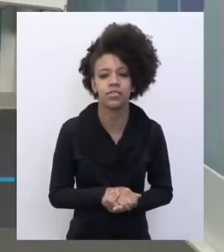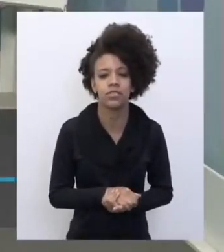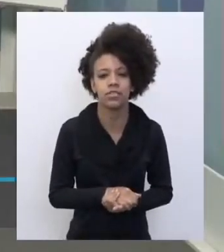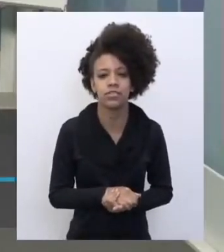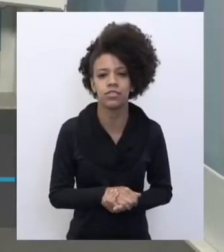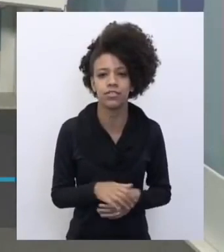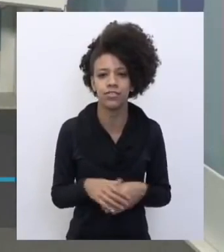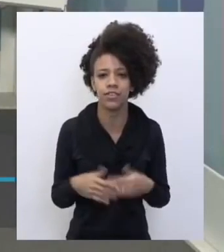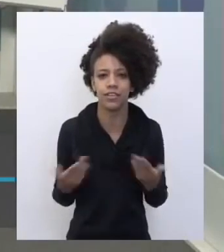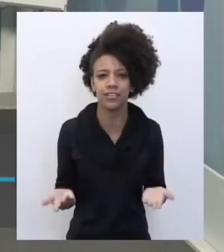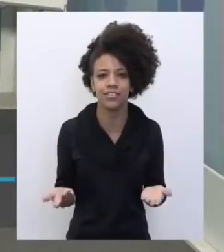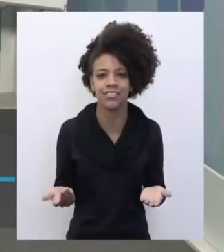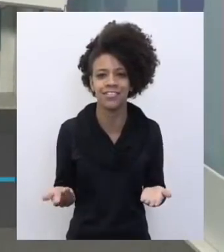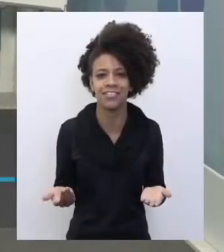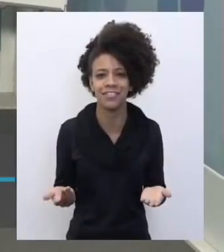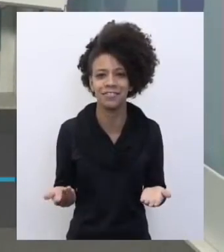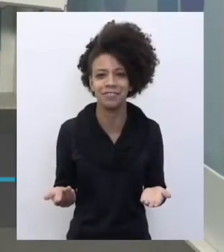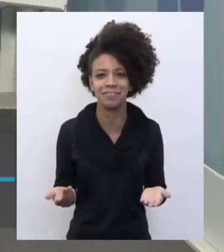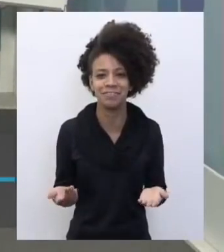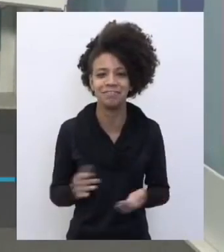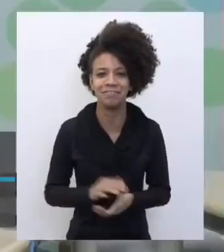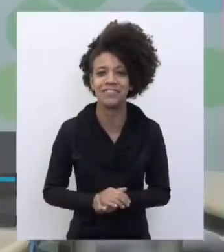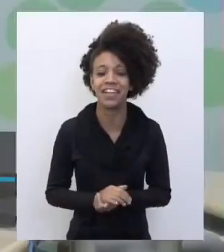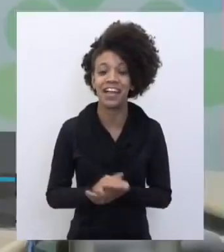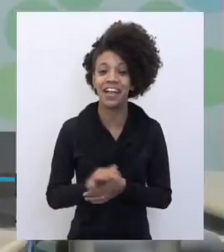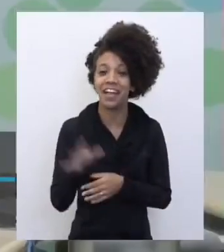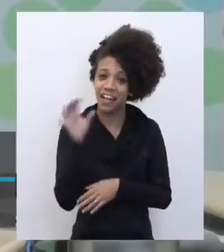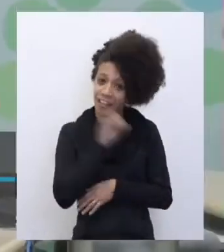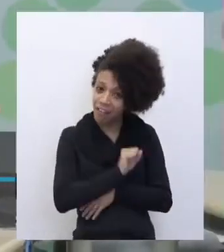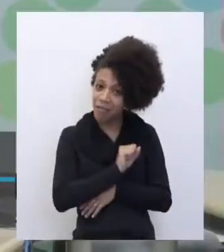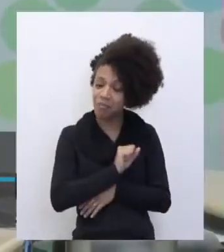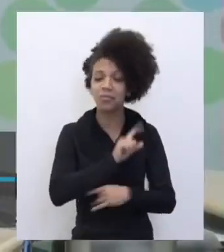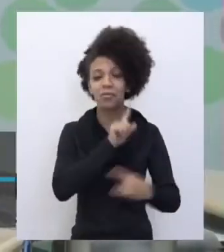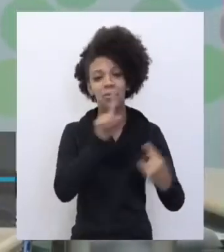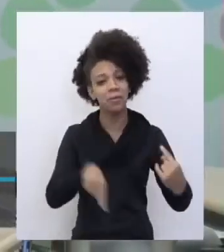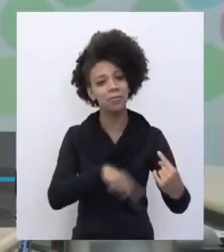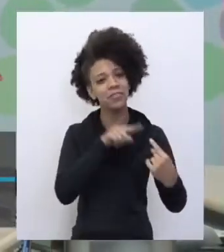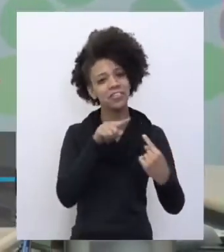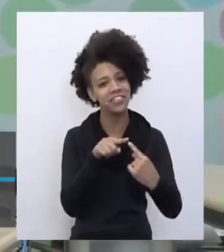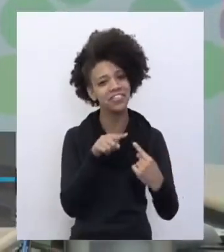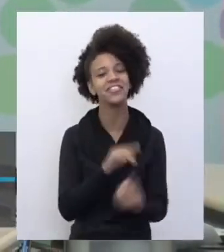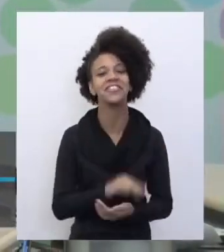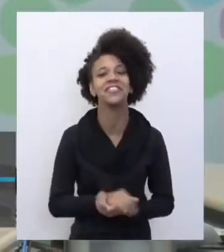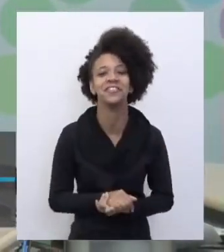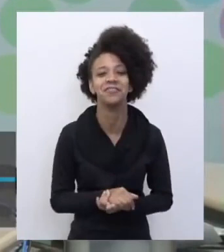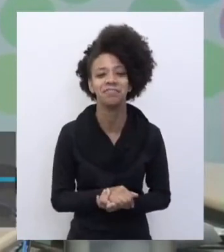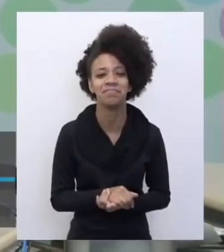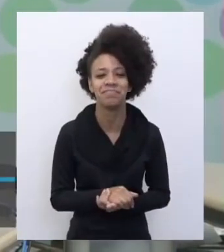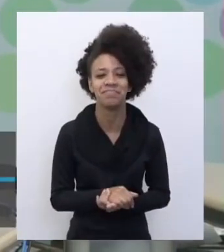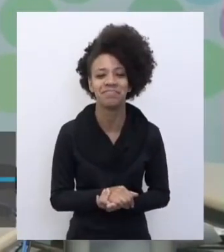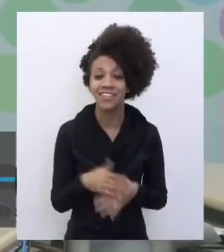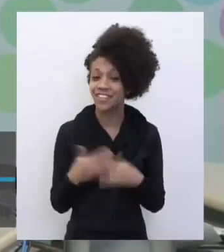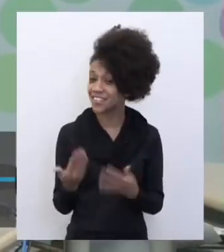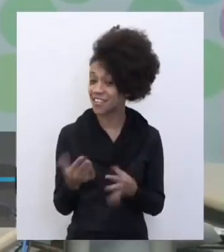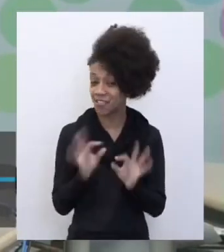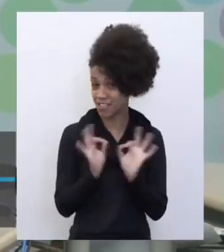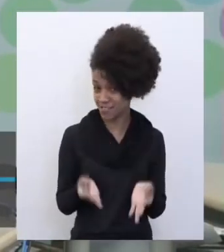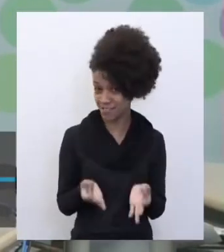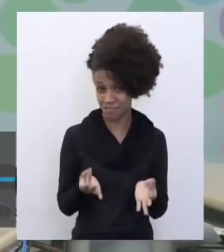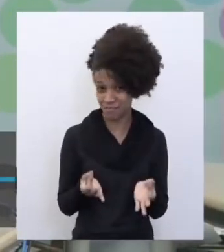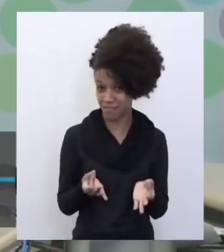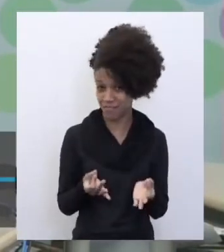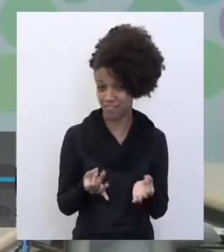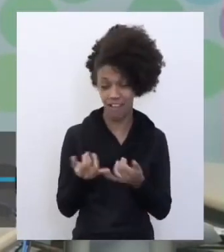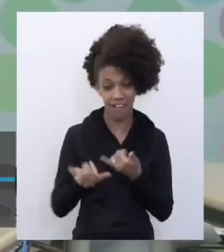Turma, diálogo rápido, objetivo. Teatro de objeto com o que a gente tinha na mão. Então é muito simples, é